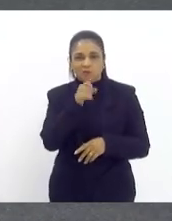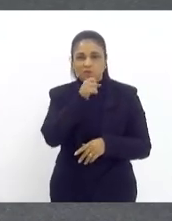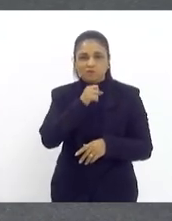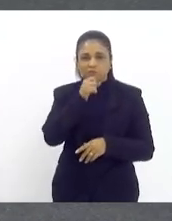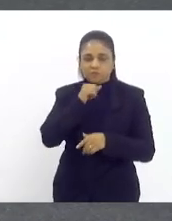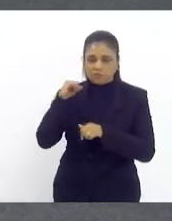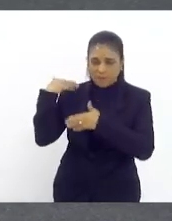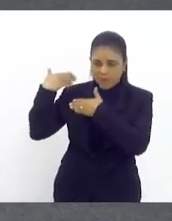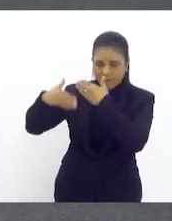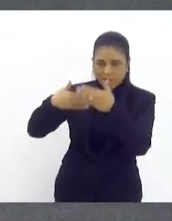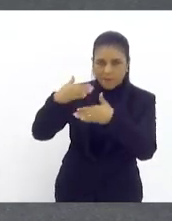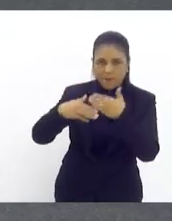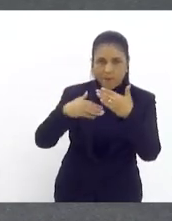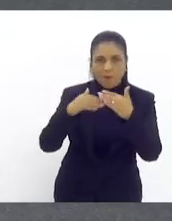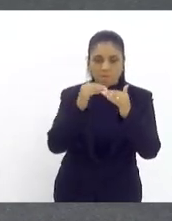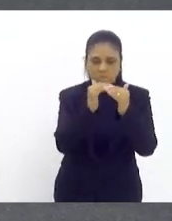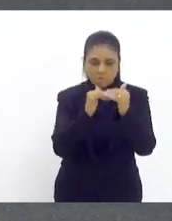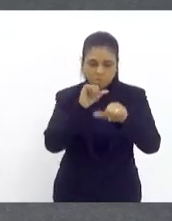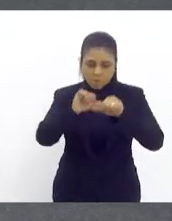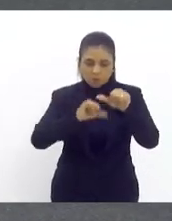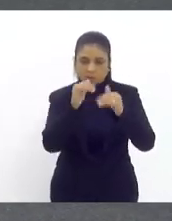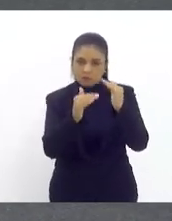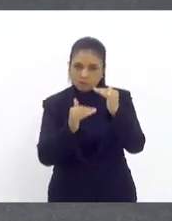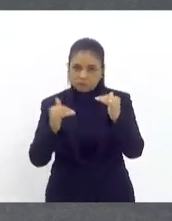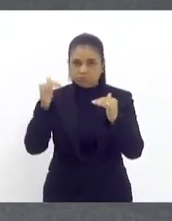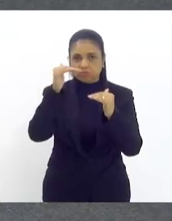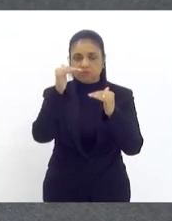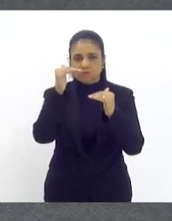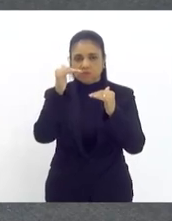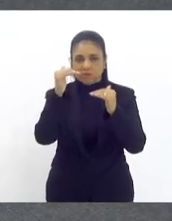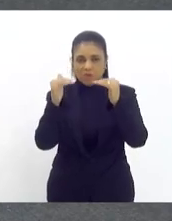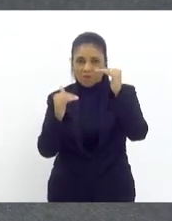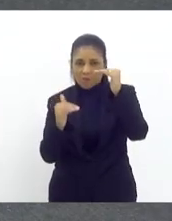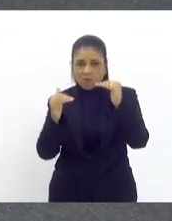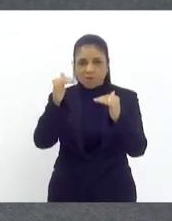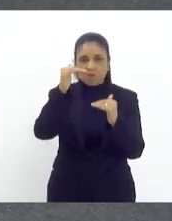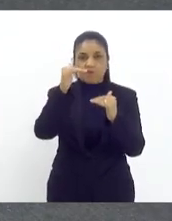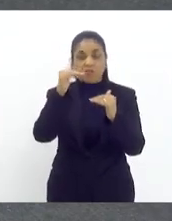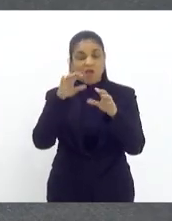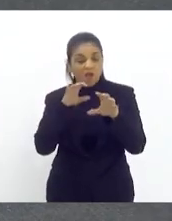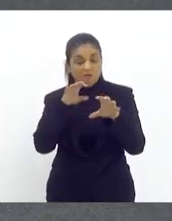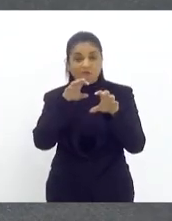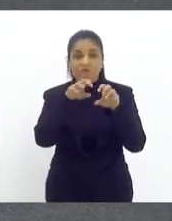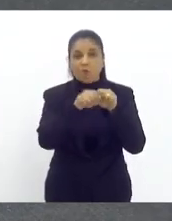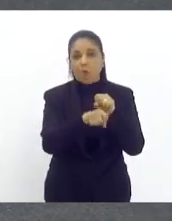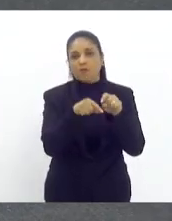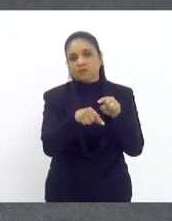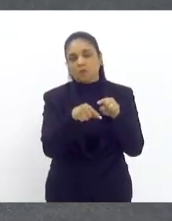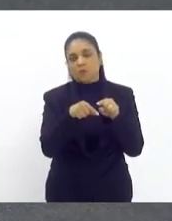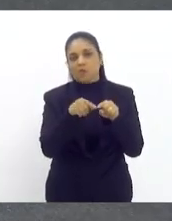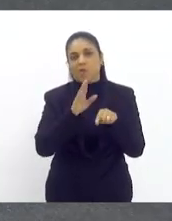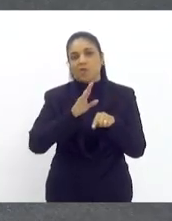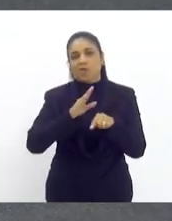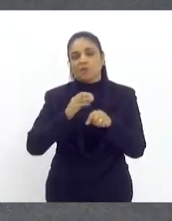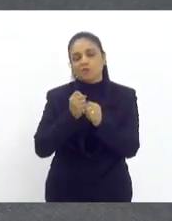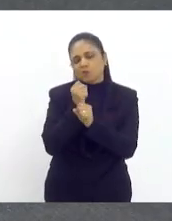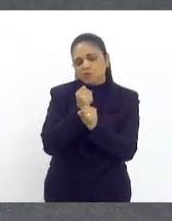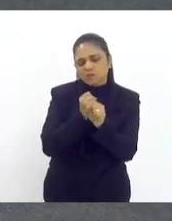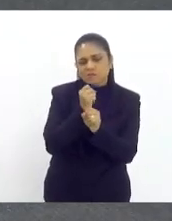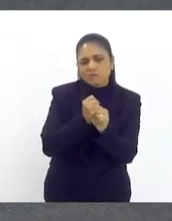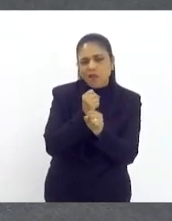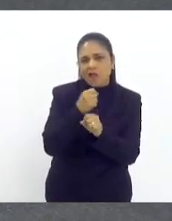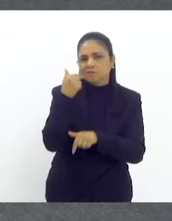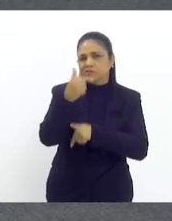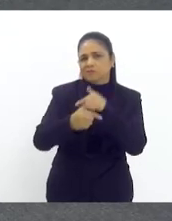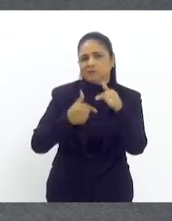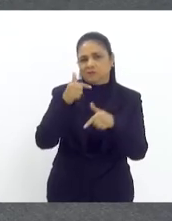assim como Deputado Sérgio Fernandes colocou ela acontece através da formação e do tempo que aquele Professor tem